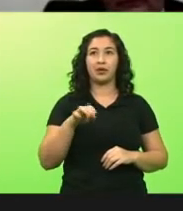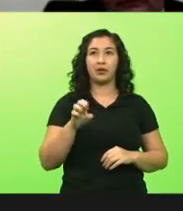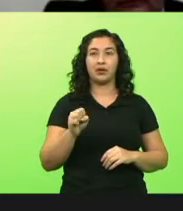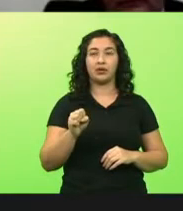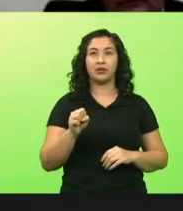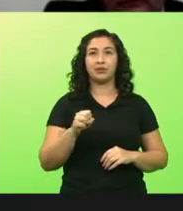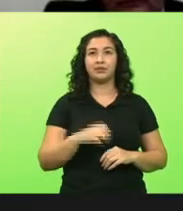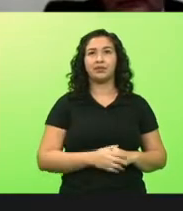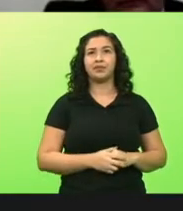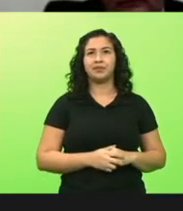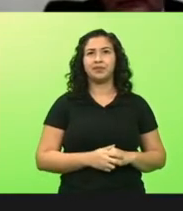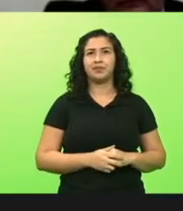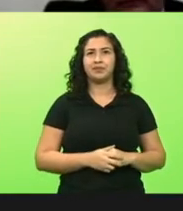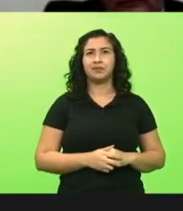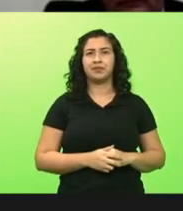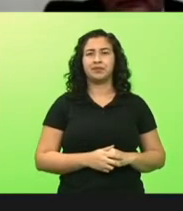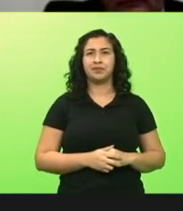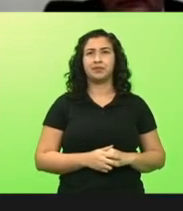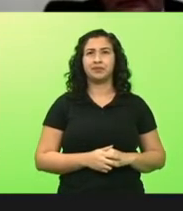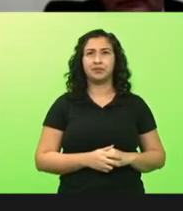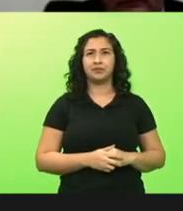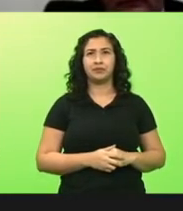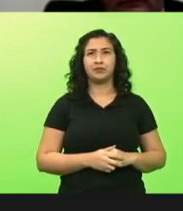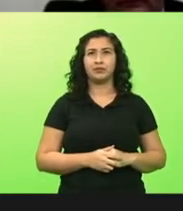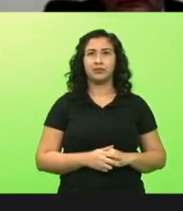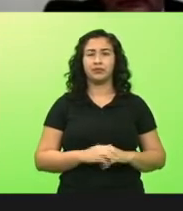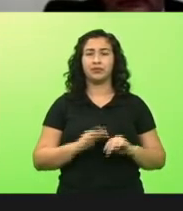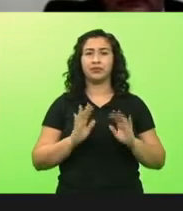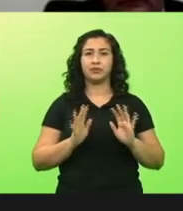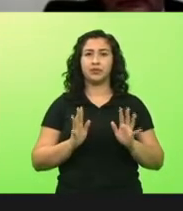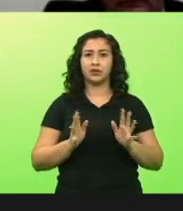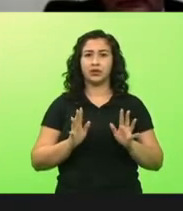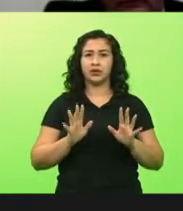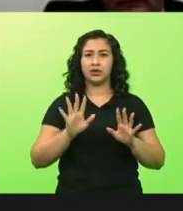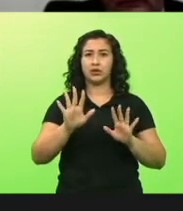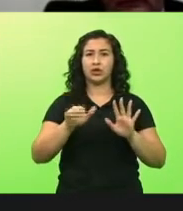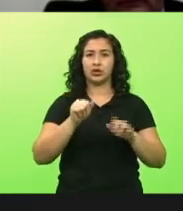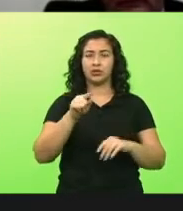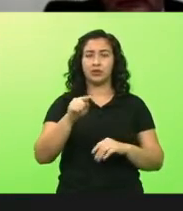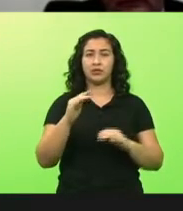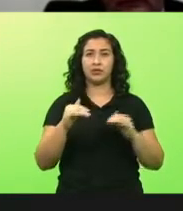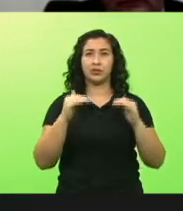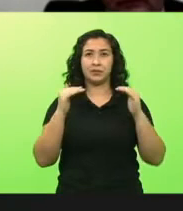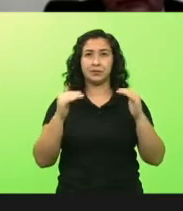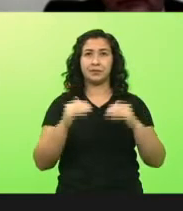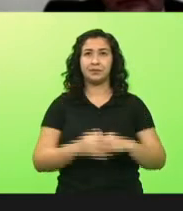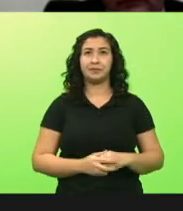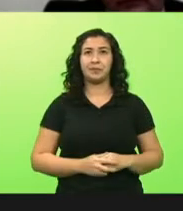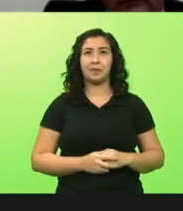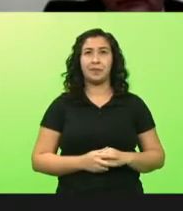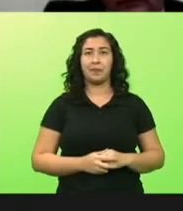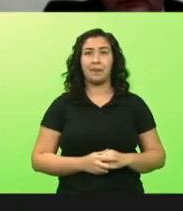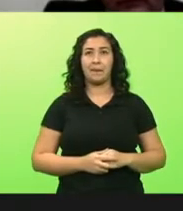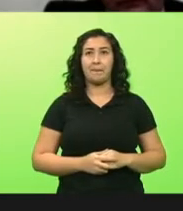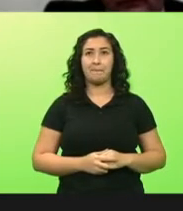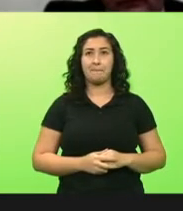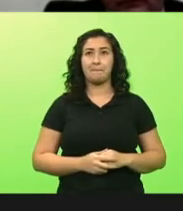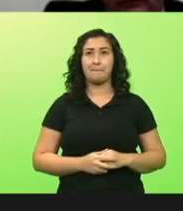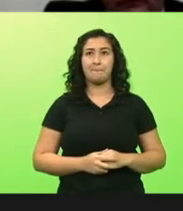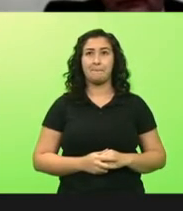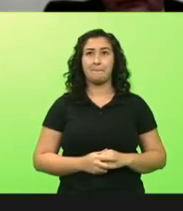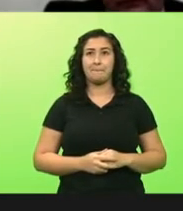está presente. Já vou chamar a Vossa Excelência. Estou vendo aí que Vossa Excelência... Presidente, se me permite, presidente.